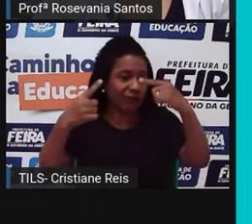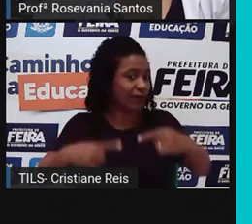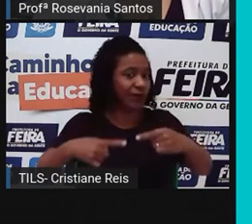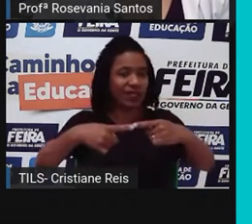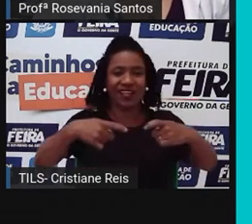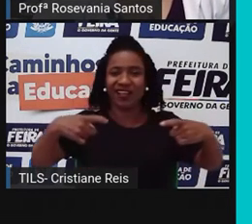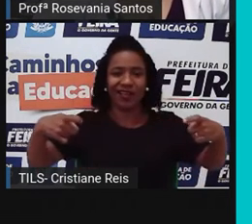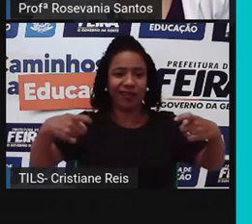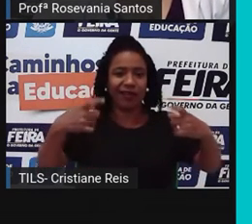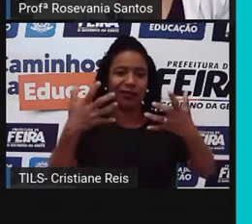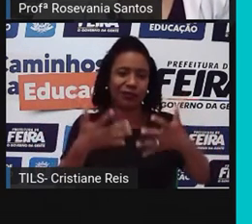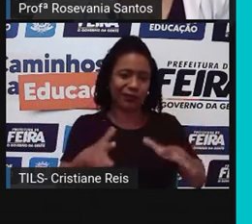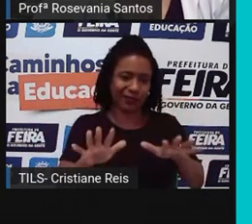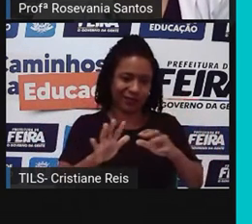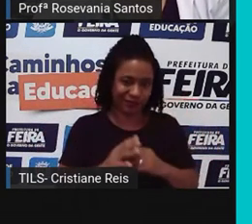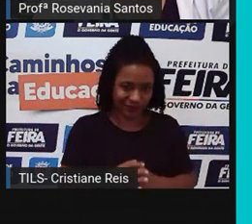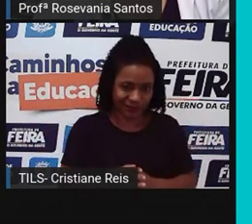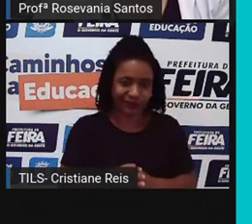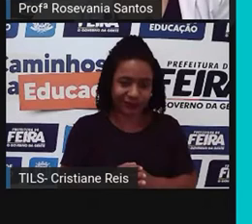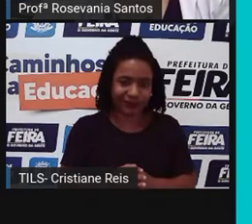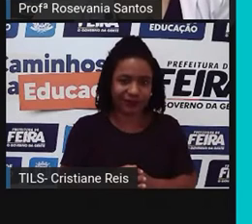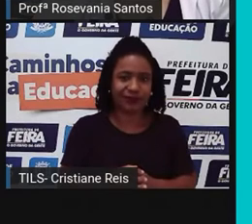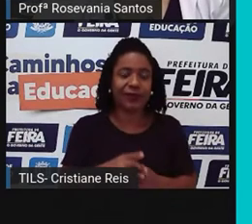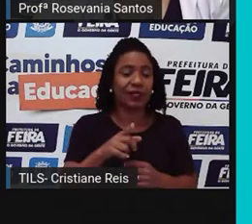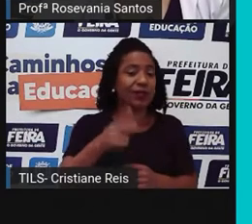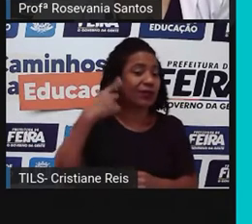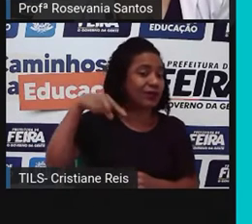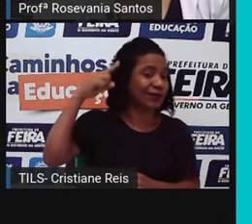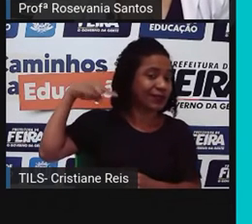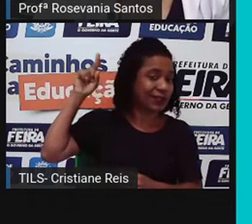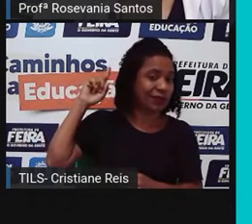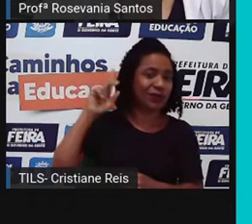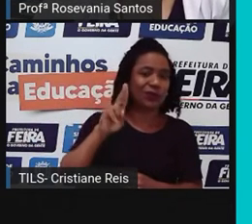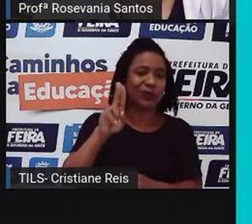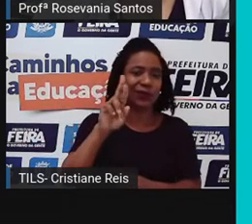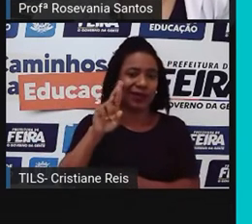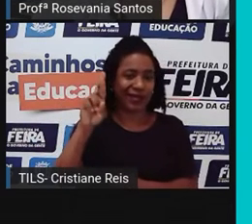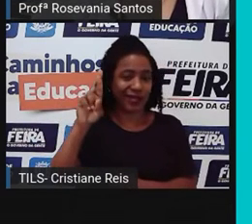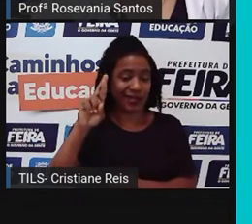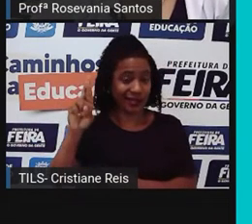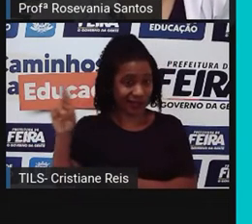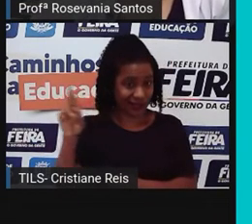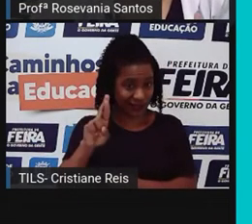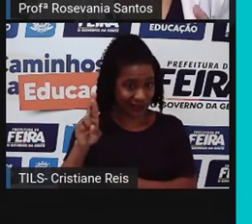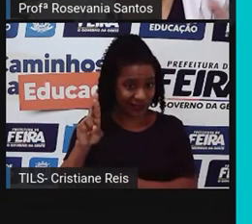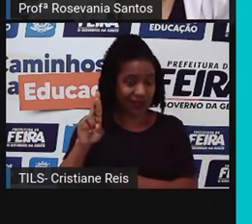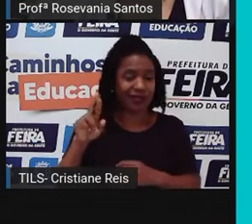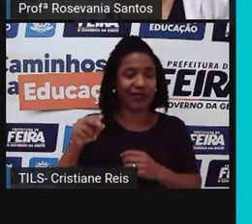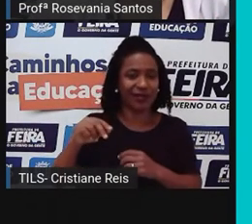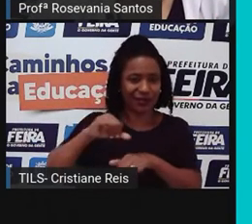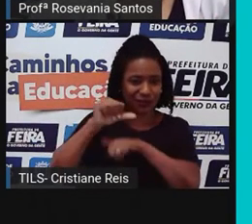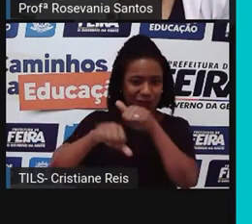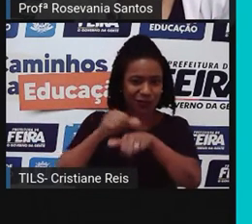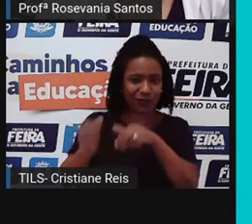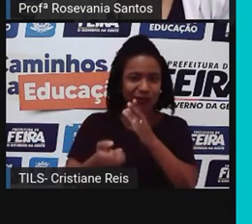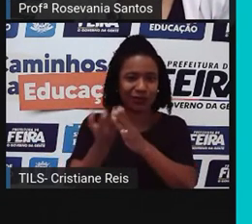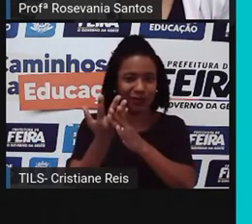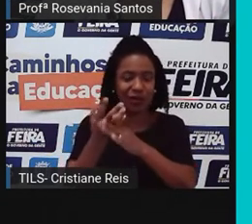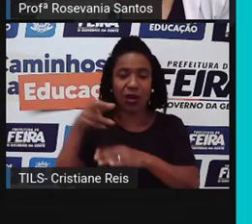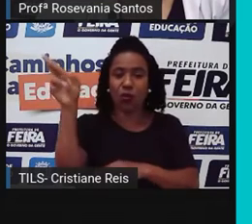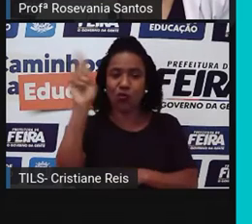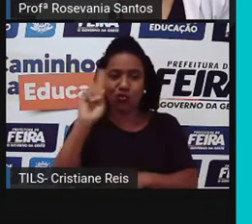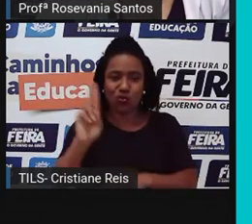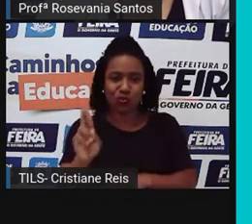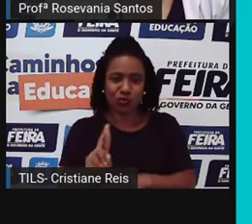aqui na época era a União das Repúblicas Socialistas Soviéticas, mas hoje, né, virou Rússia. Aí é que ninguém quer mesmo, né, criar uma